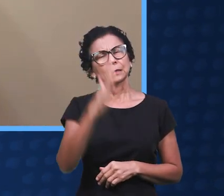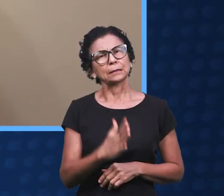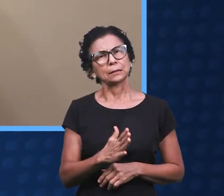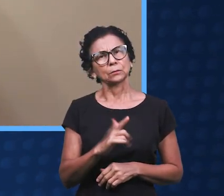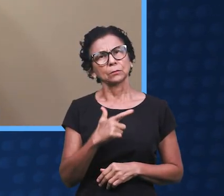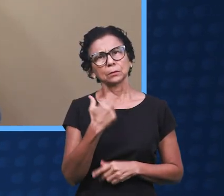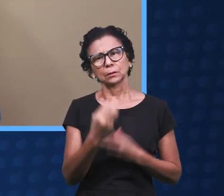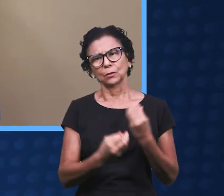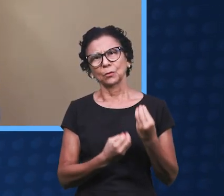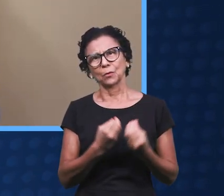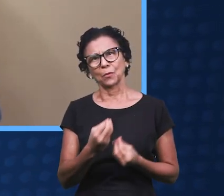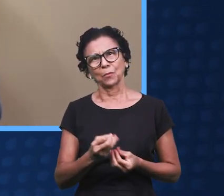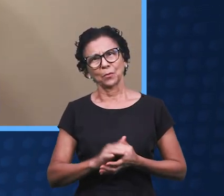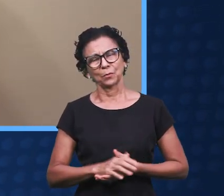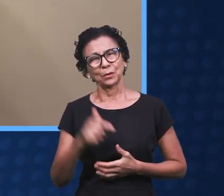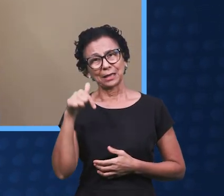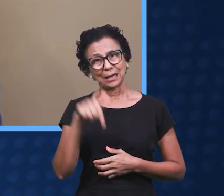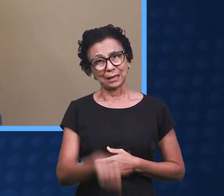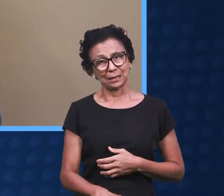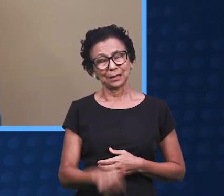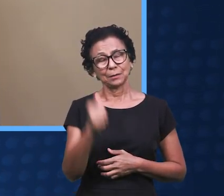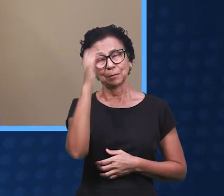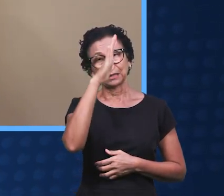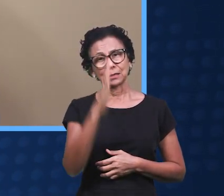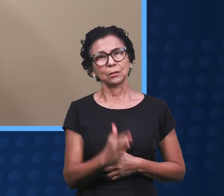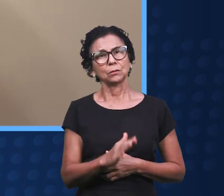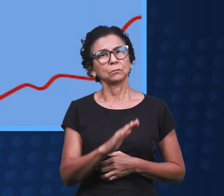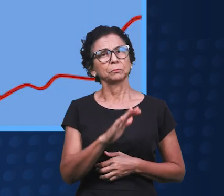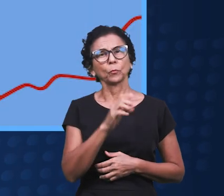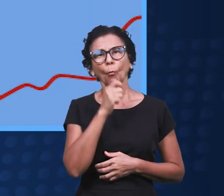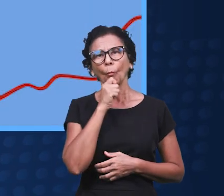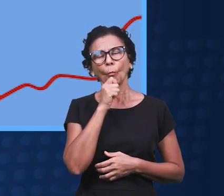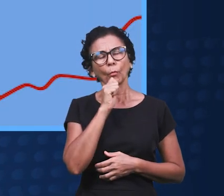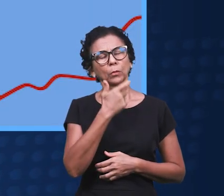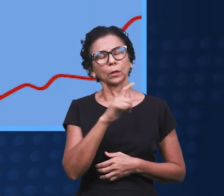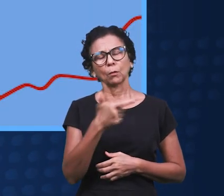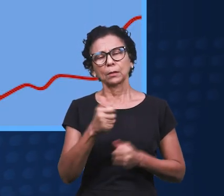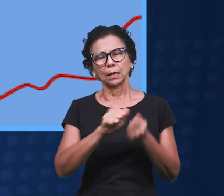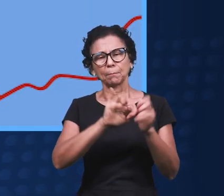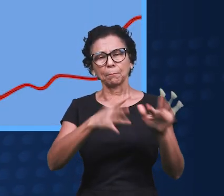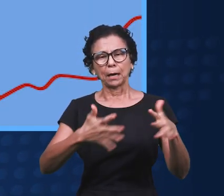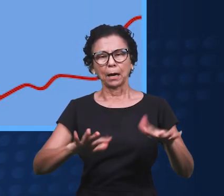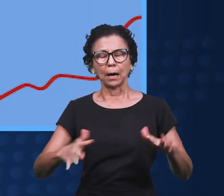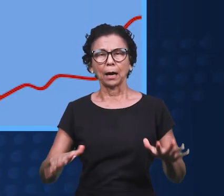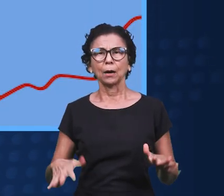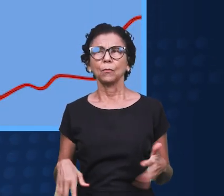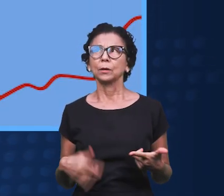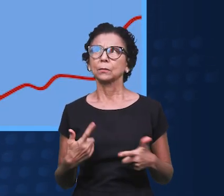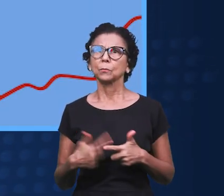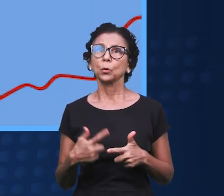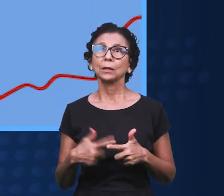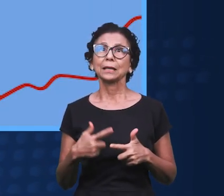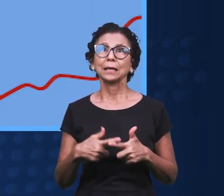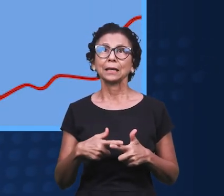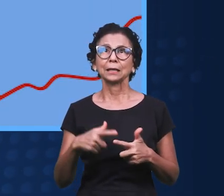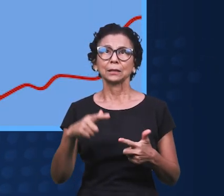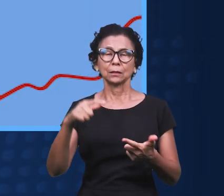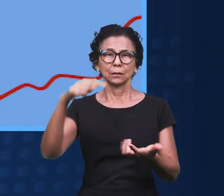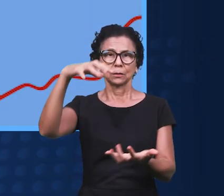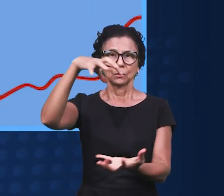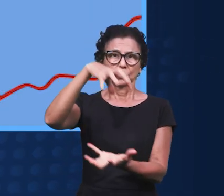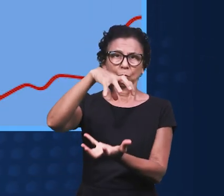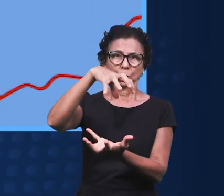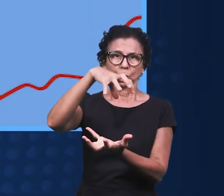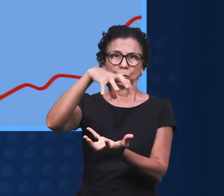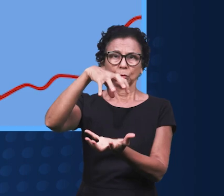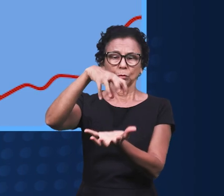possibilidade de ter esses terremotos. Por quê? Porque nós estamos lá no meio dessa tábua, nós estamos lá